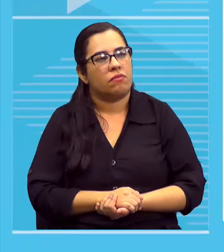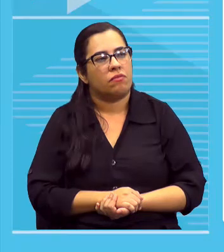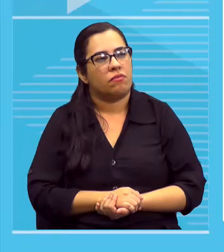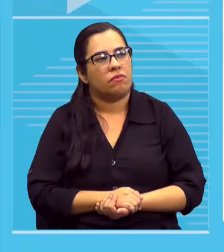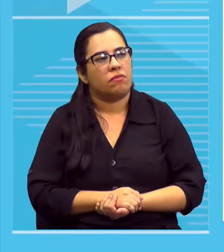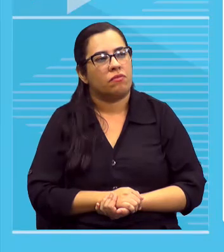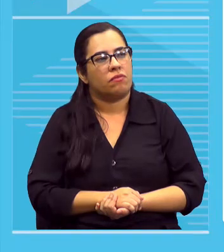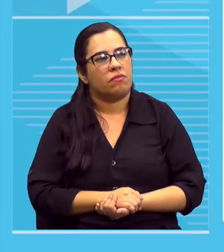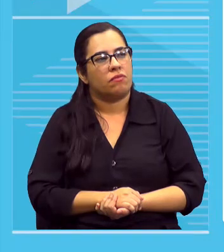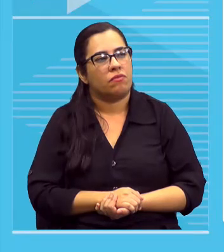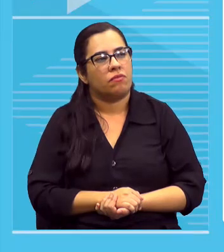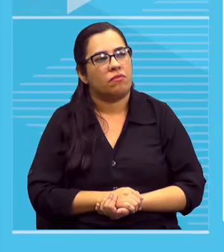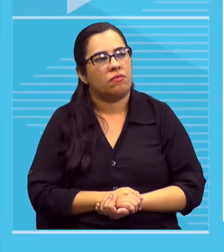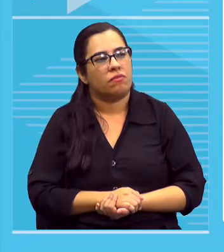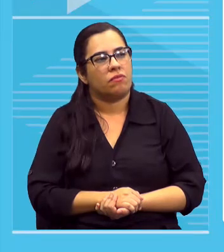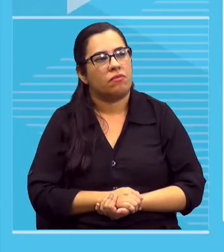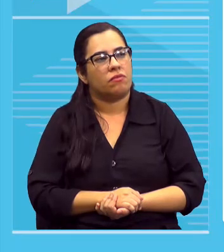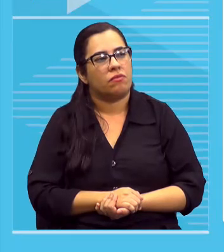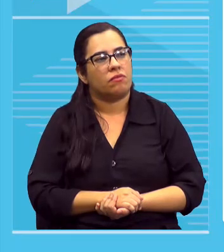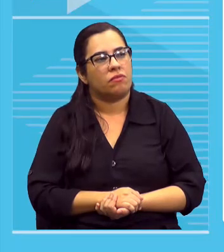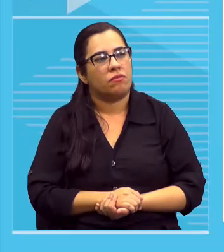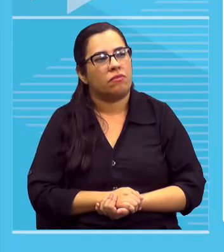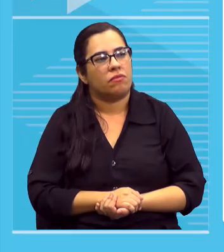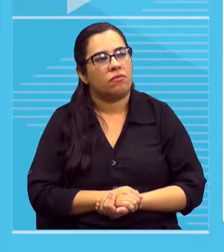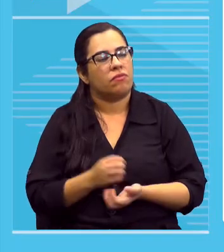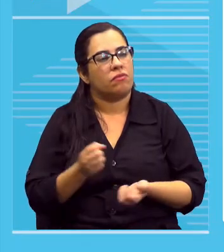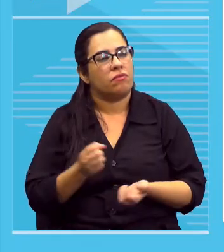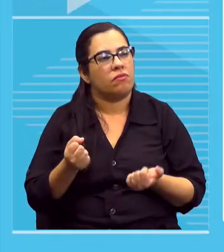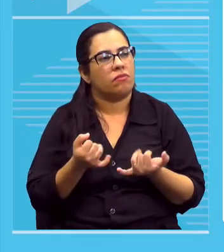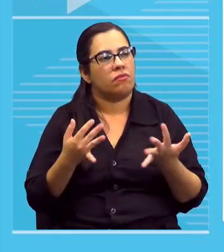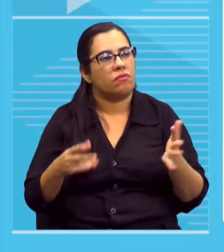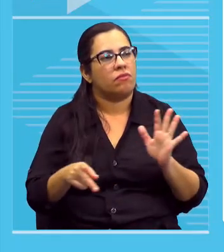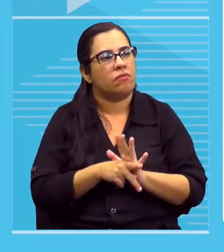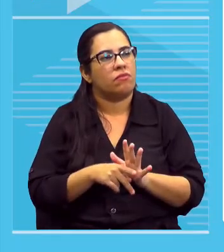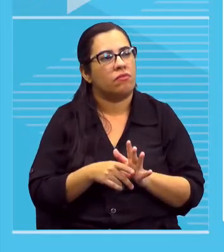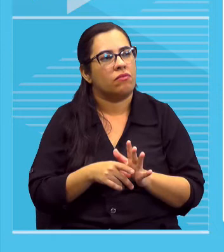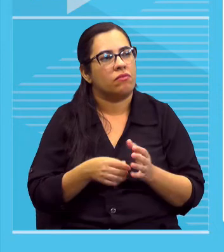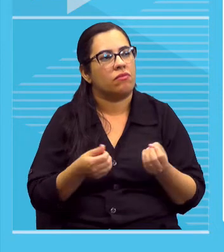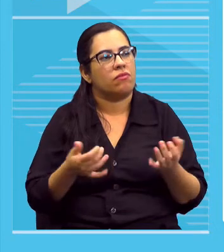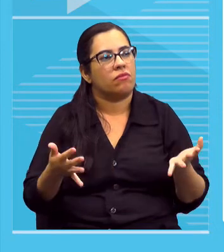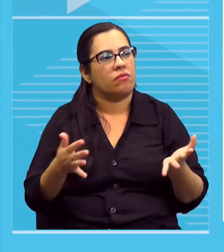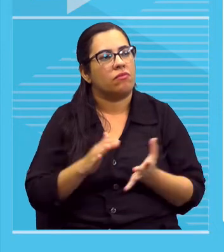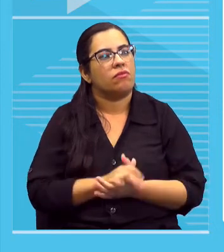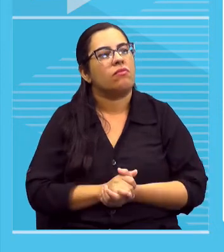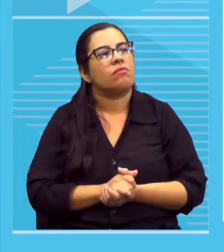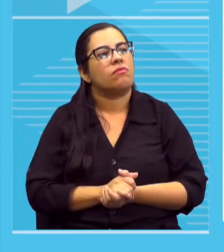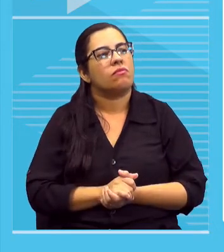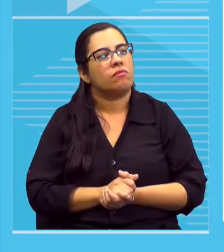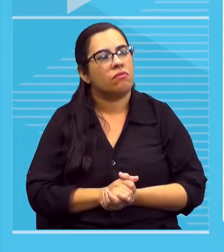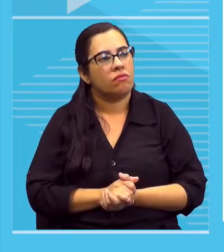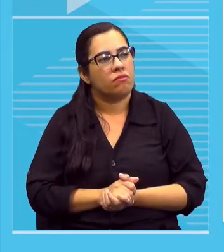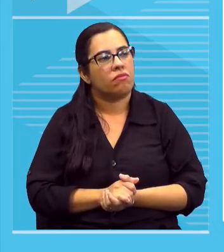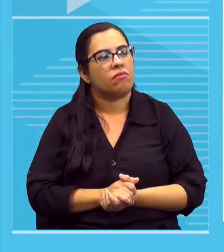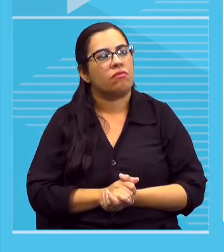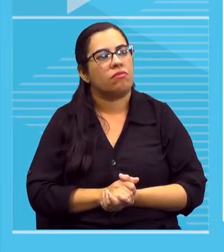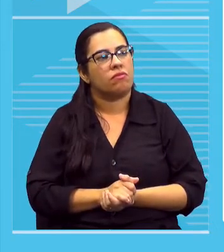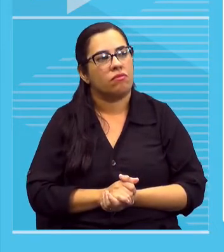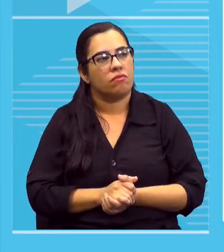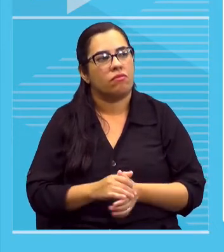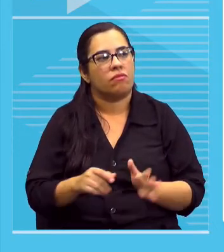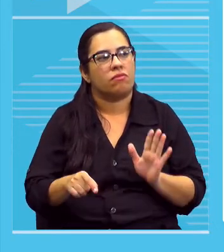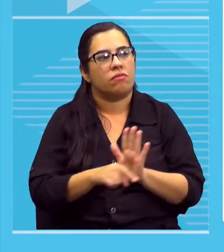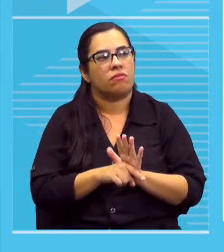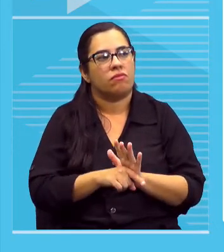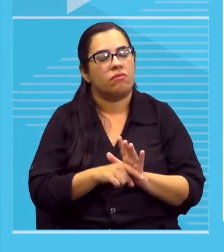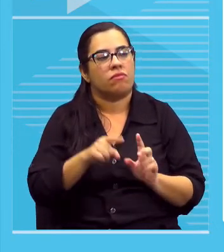senão quadrado de x olha só plantar o seno de x e olha aí ó menos